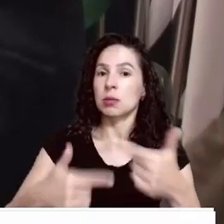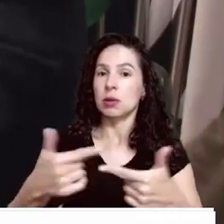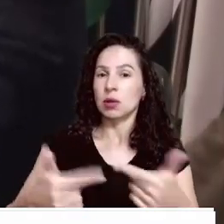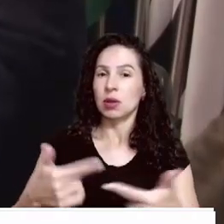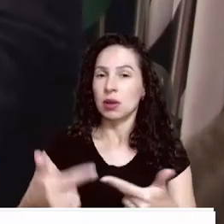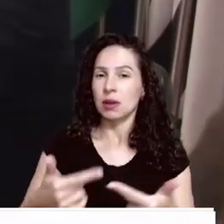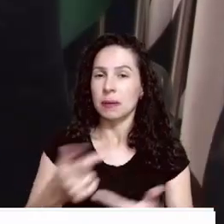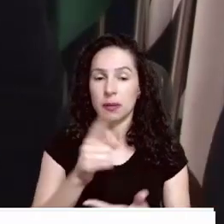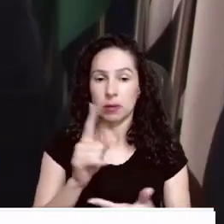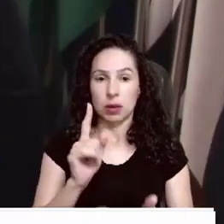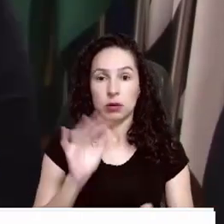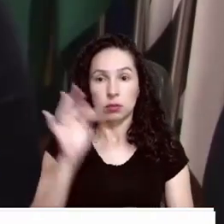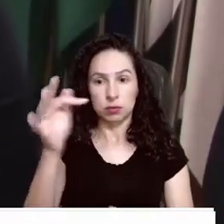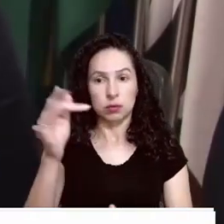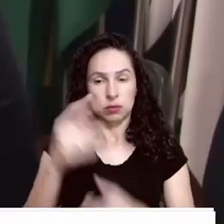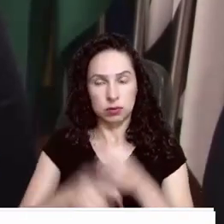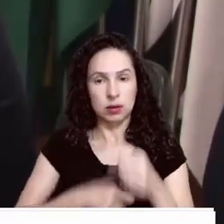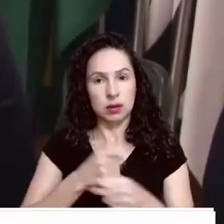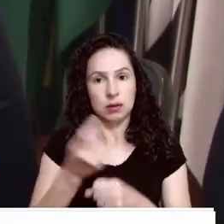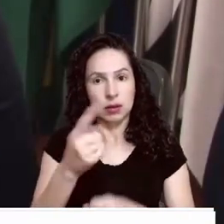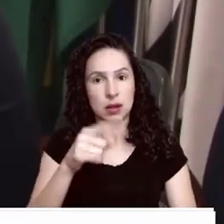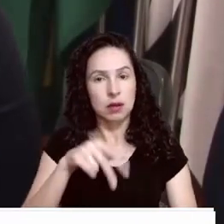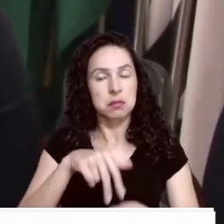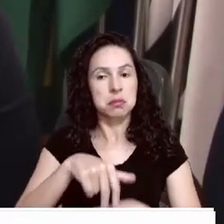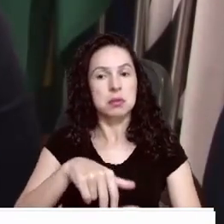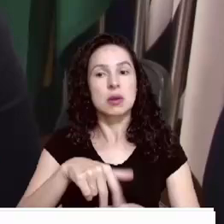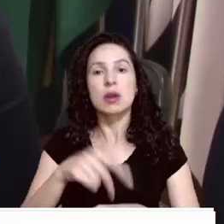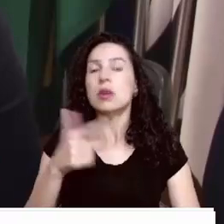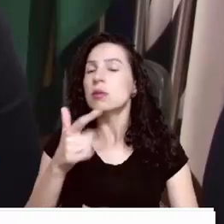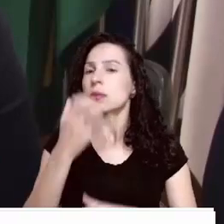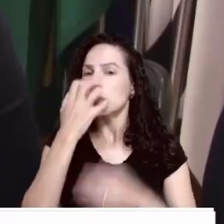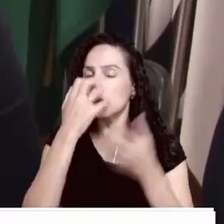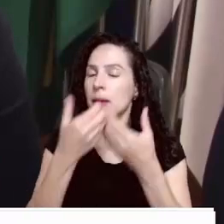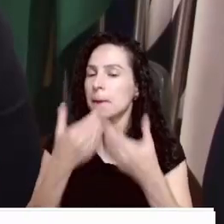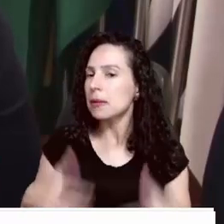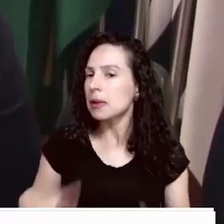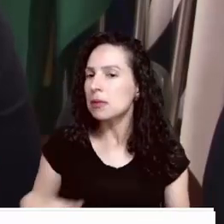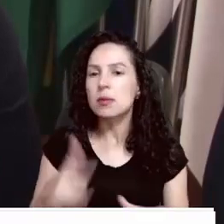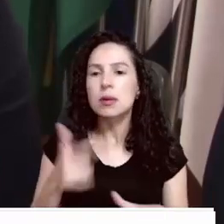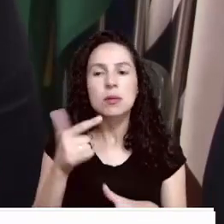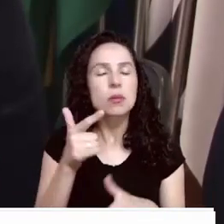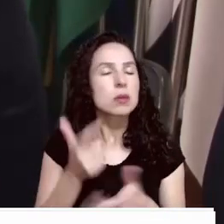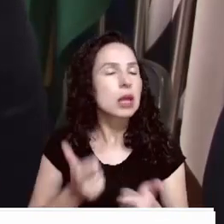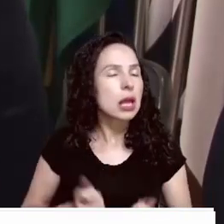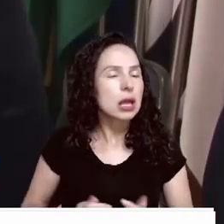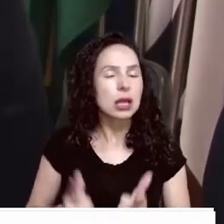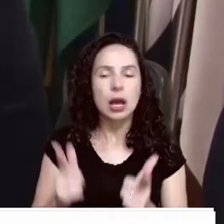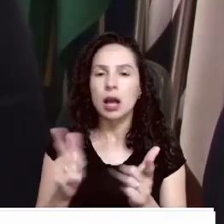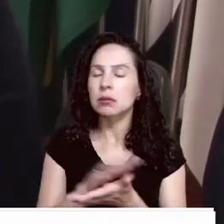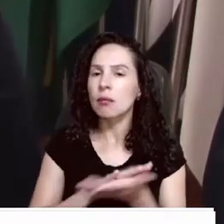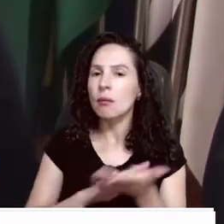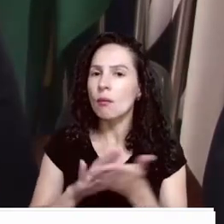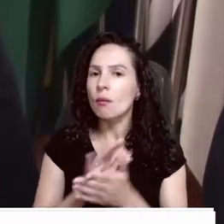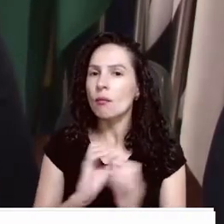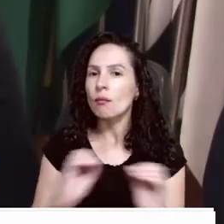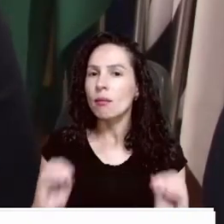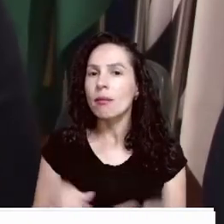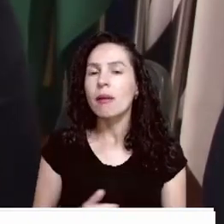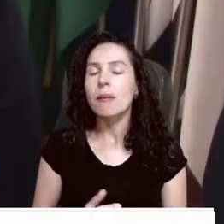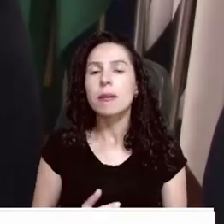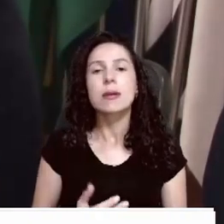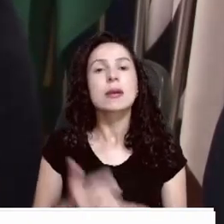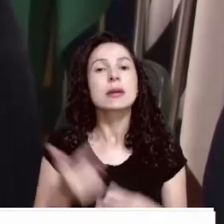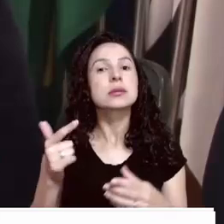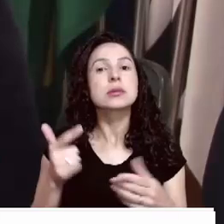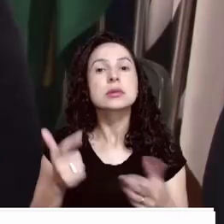vão estar lá, não há prejuízo, não há gasto com o servidor público. Não há gasto com o